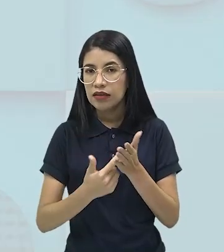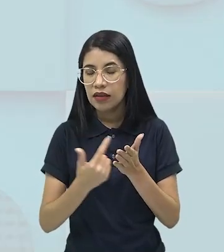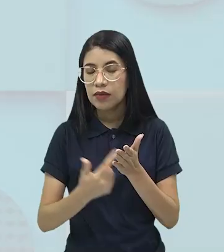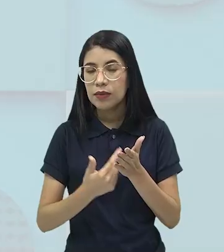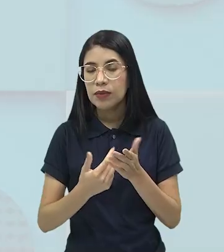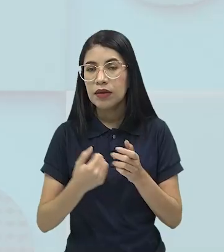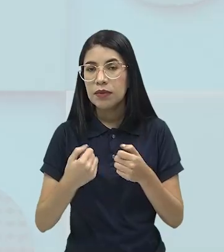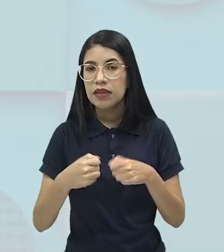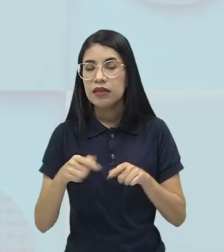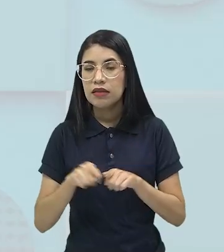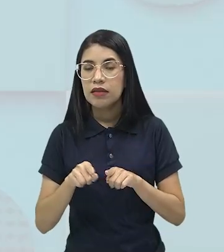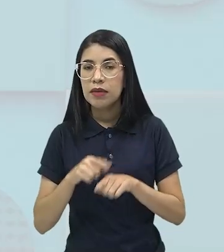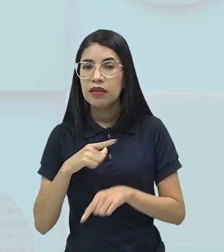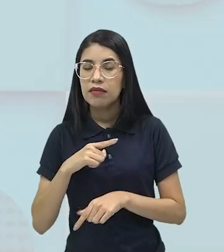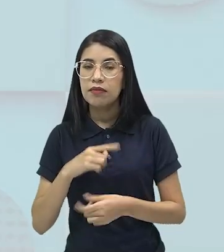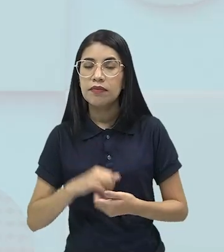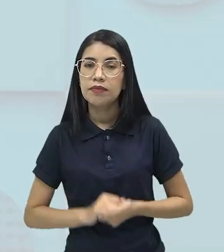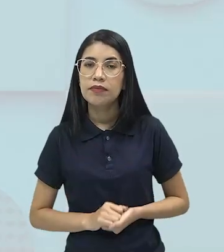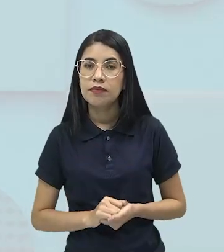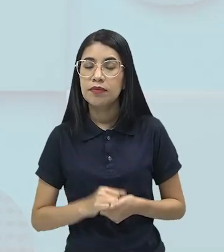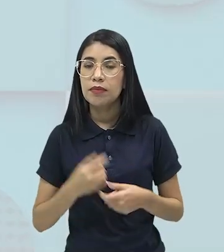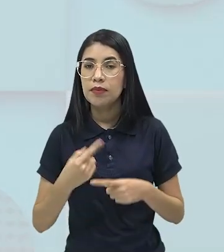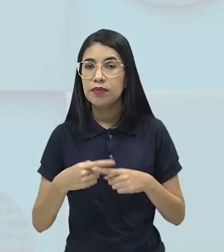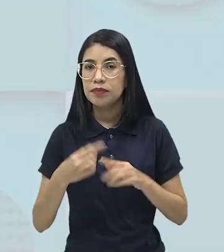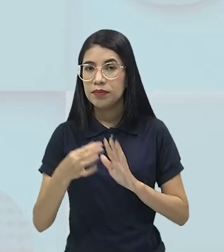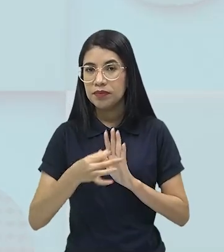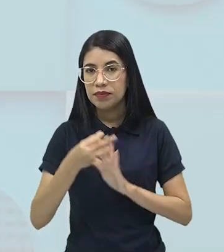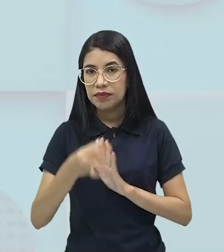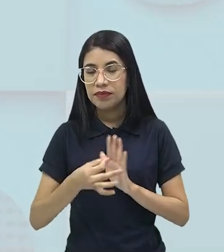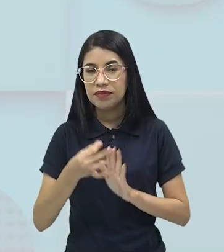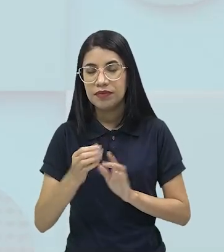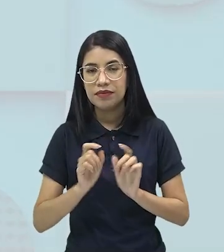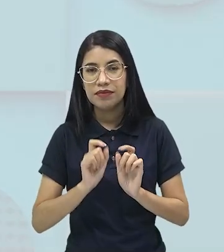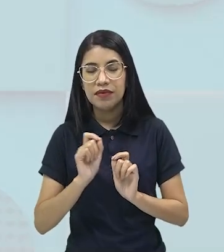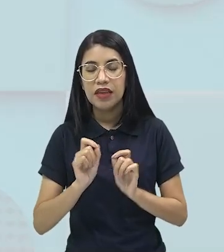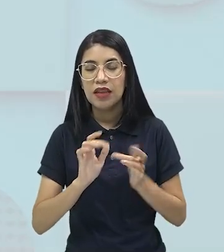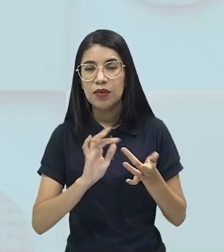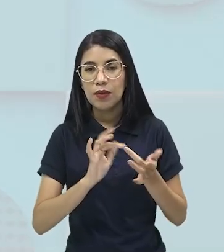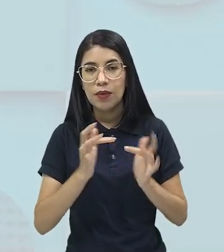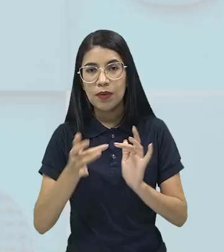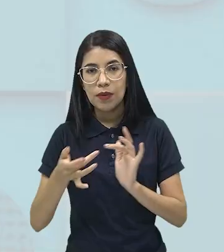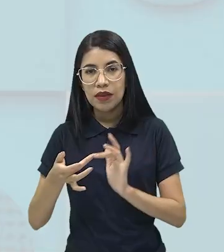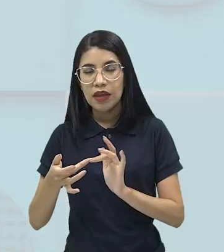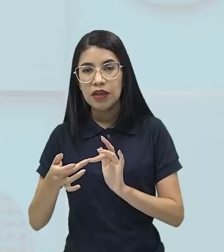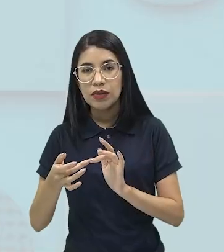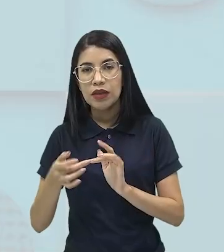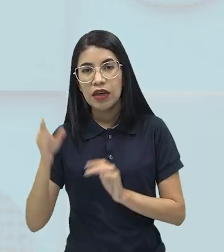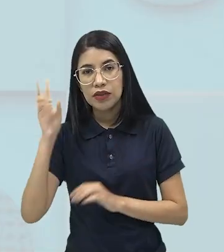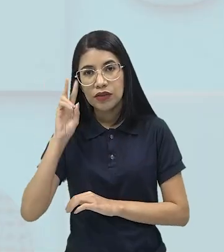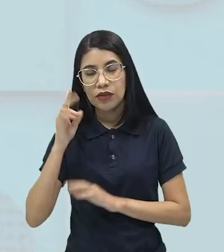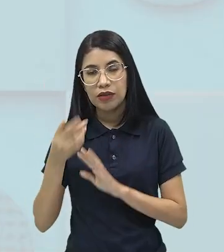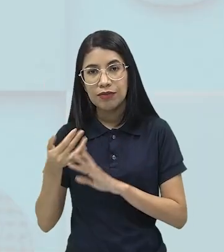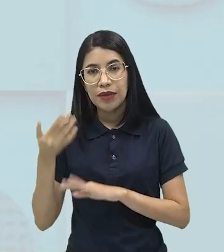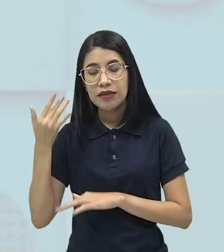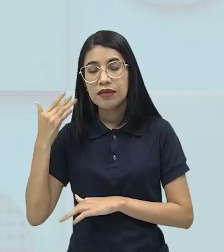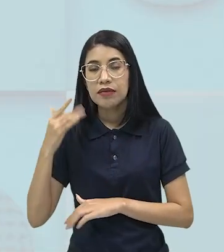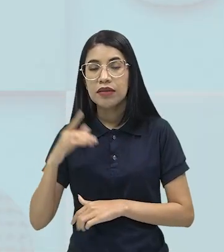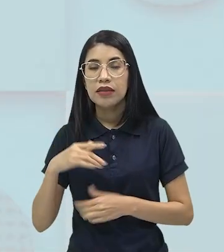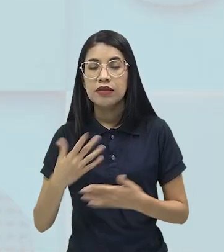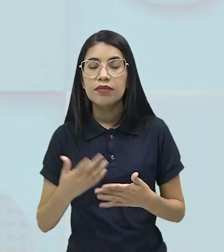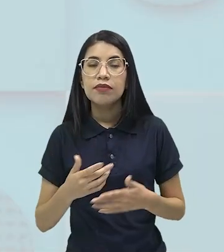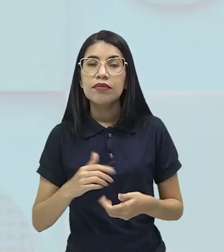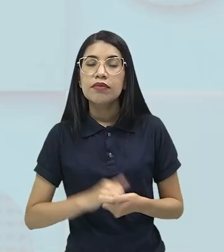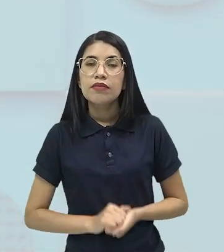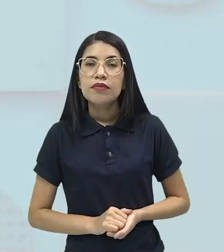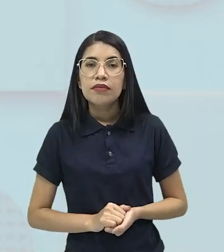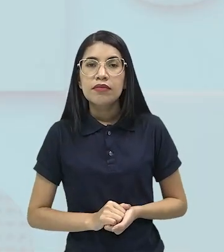literária, ela geralmente vai fazer uma crítica, né, a um determinado contexto histórico, porque as obras literárias,